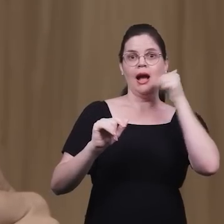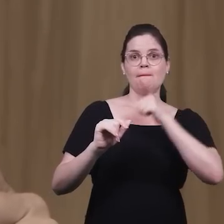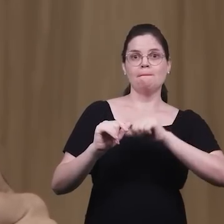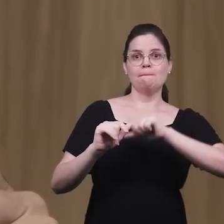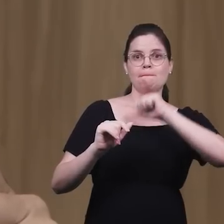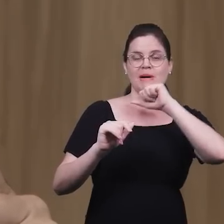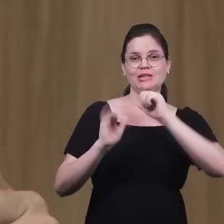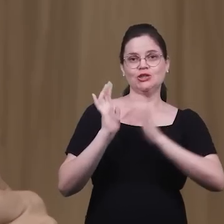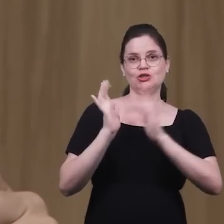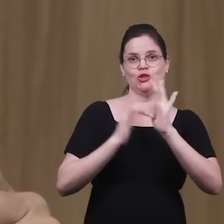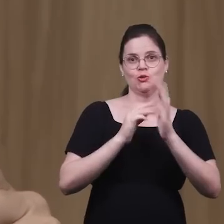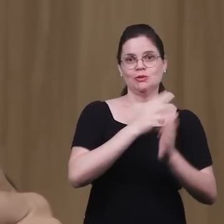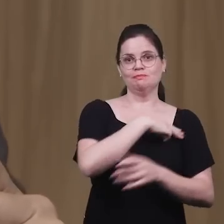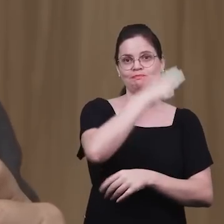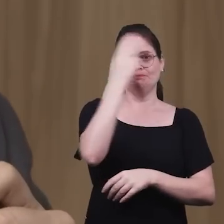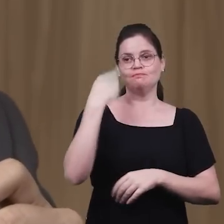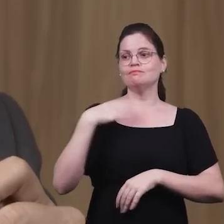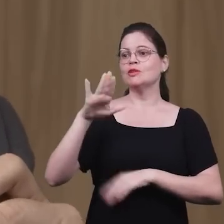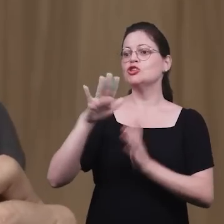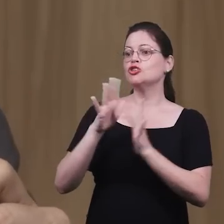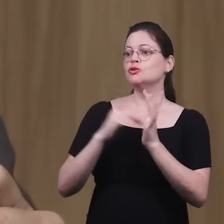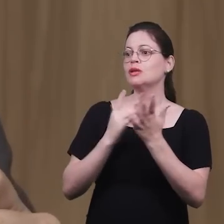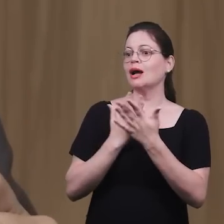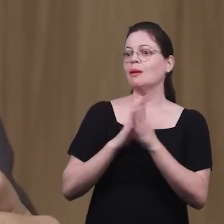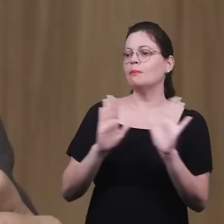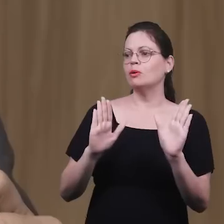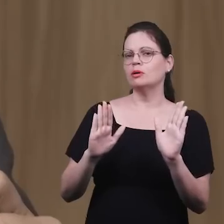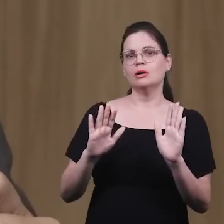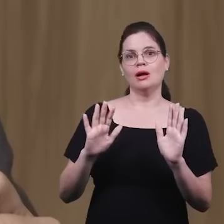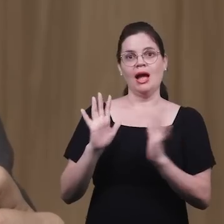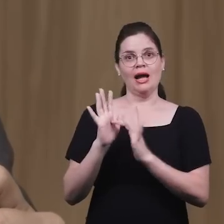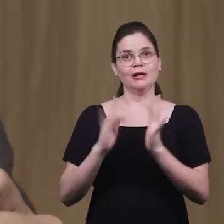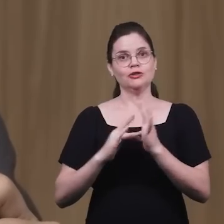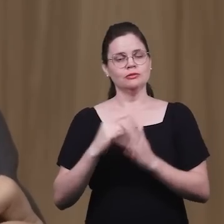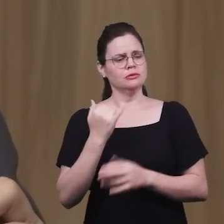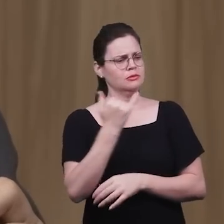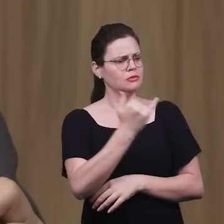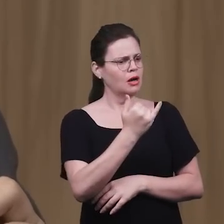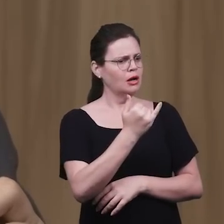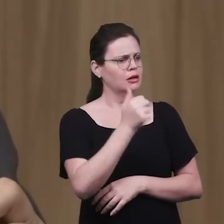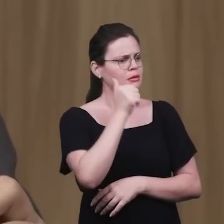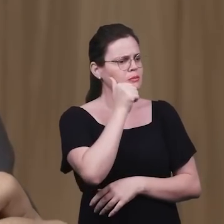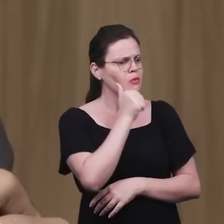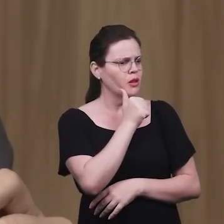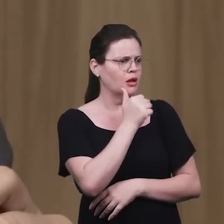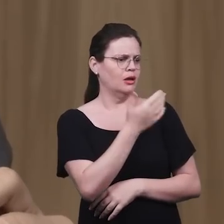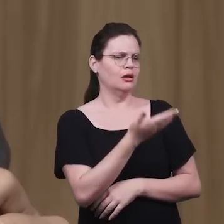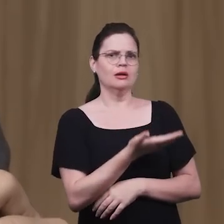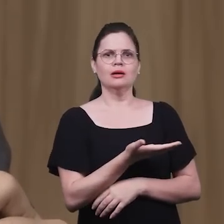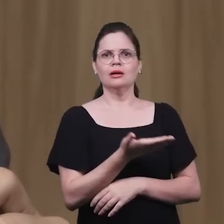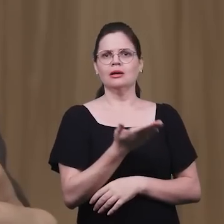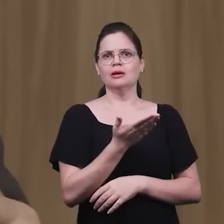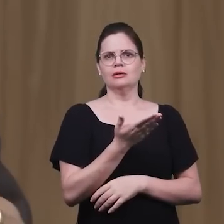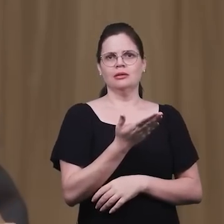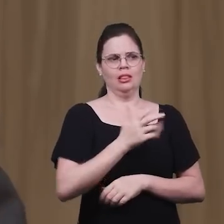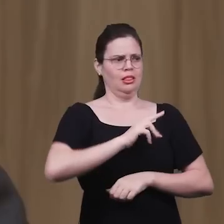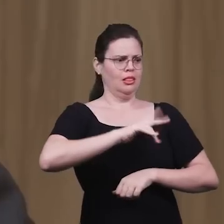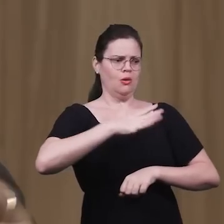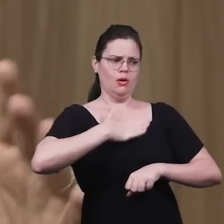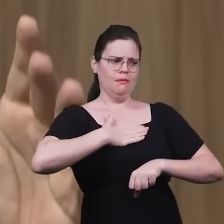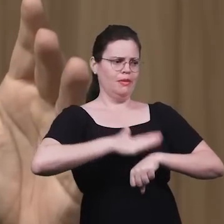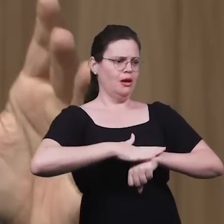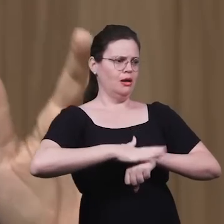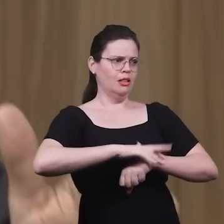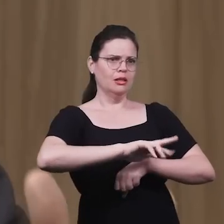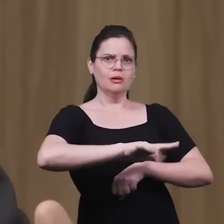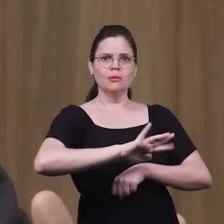agora a expressão do Senhor Jesus, novamente usando essa mesma palavra. Mulher, que tenho eu contigo. Ou seja,